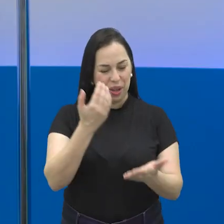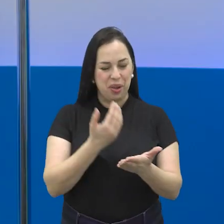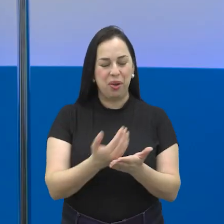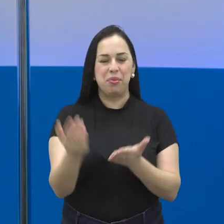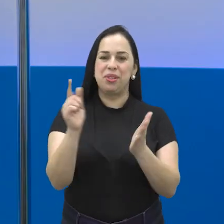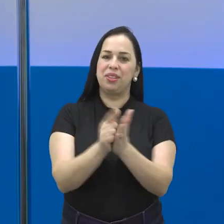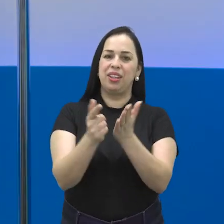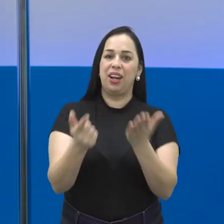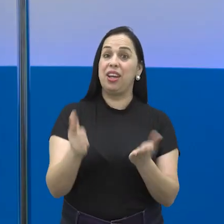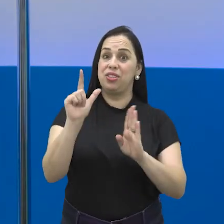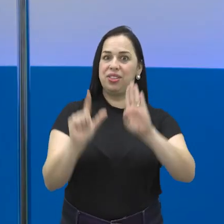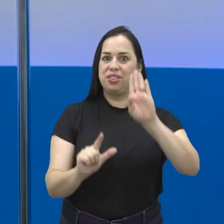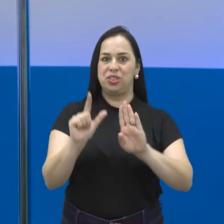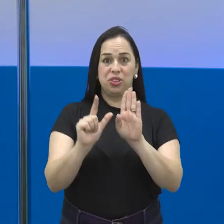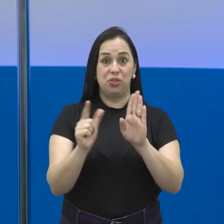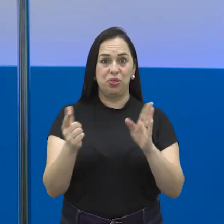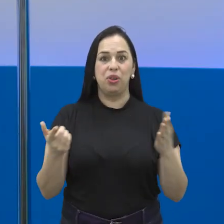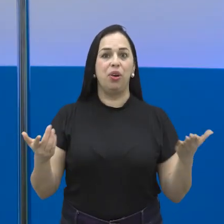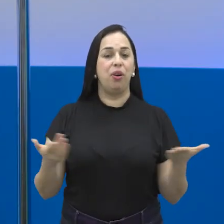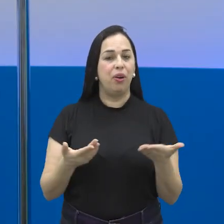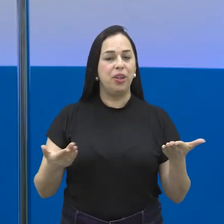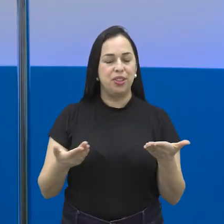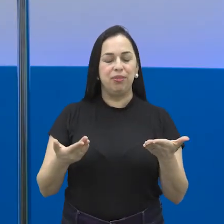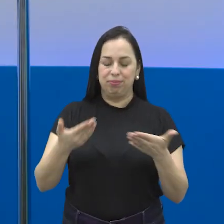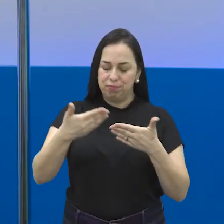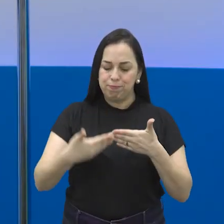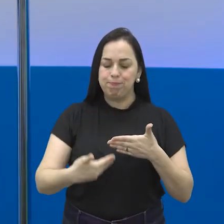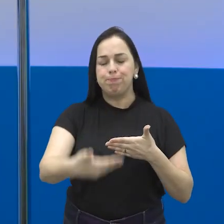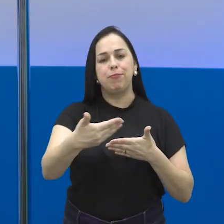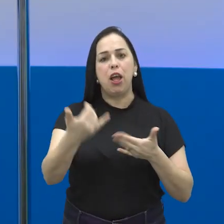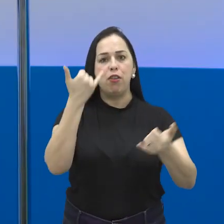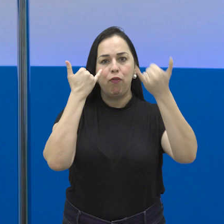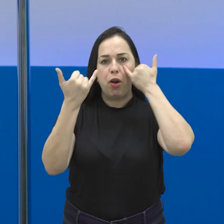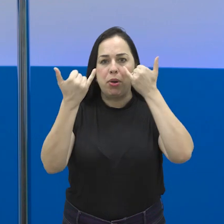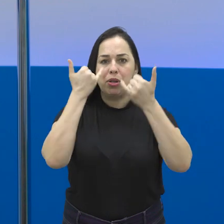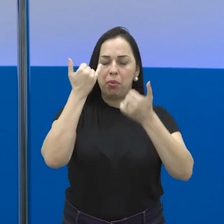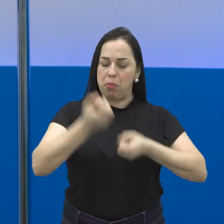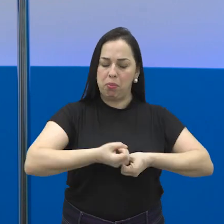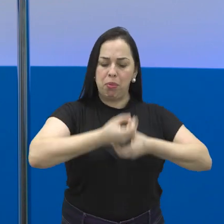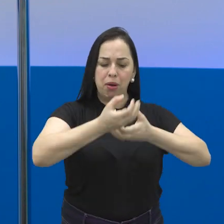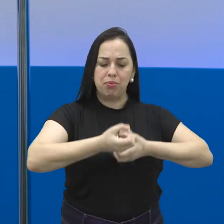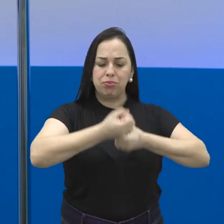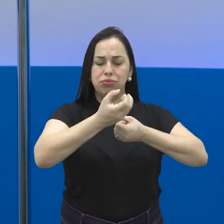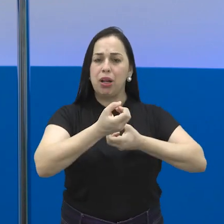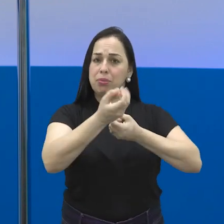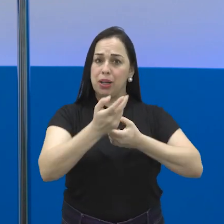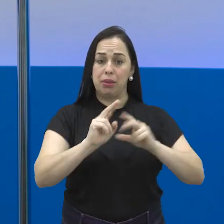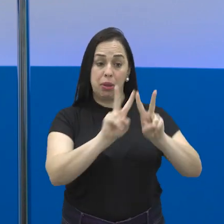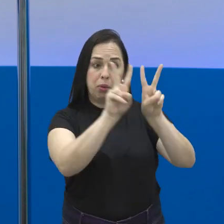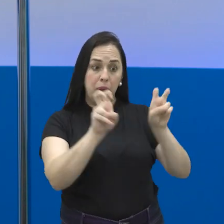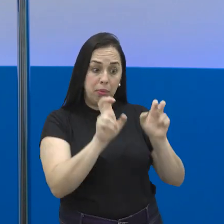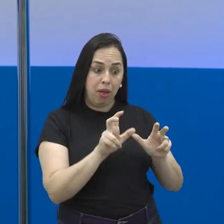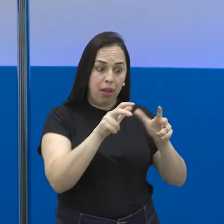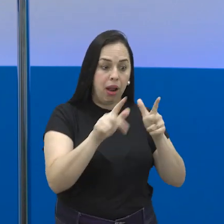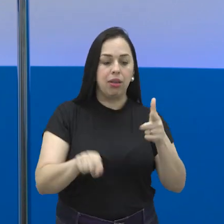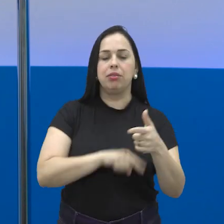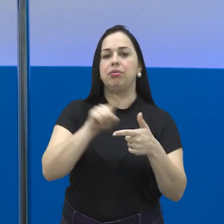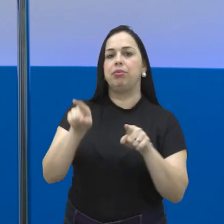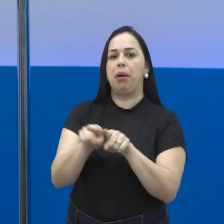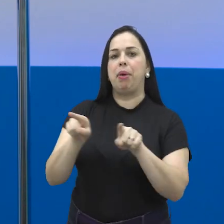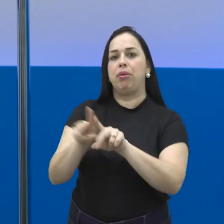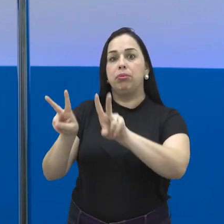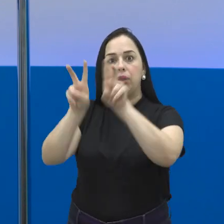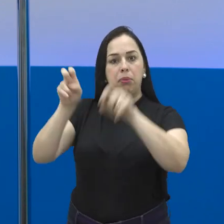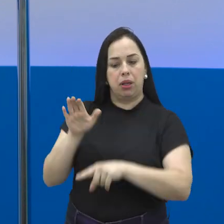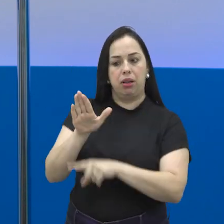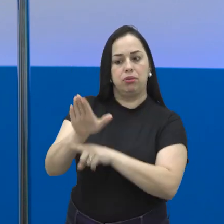Estamos chegando com o Boletim Legislativo. A partir de agora, seguimos juntos com informação sobre a Câmara e